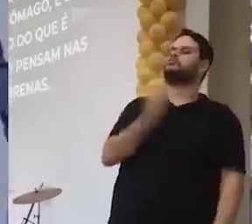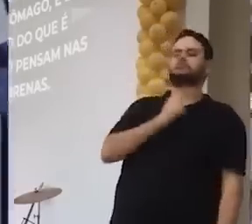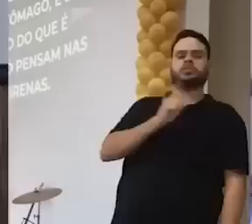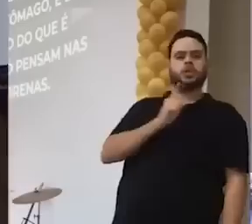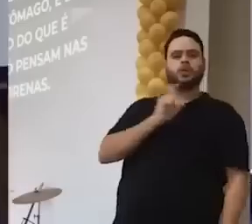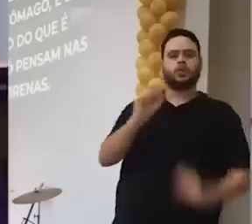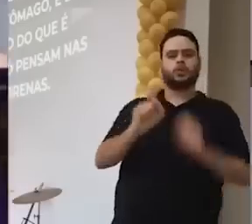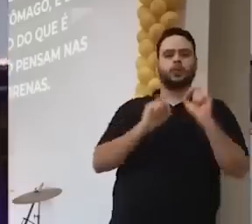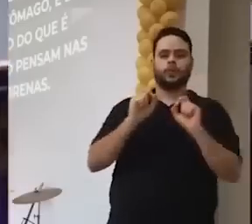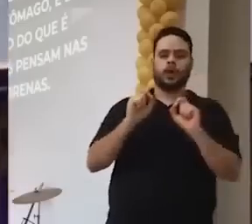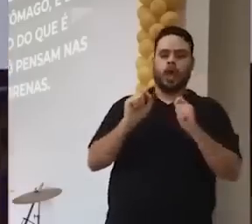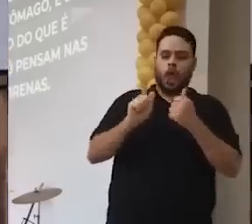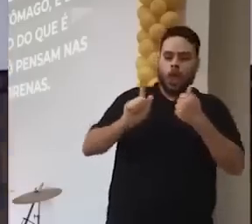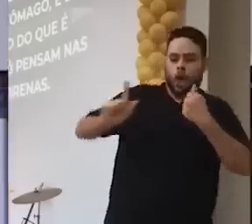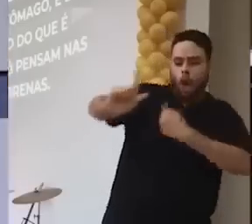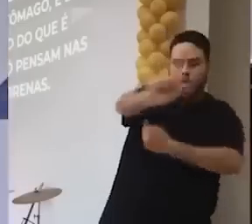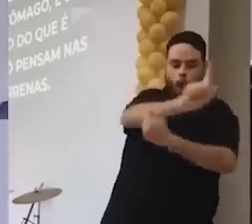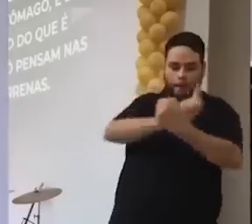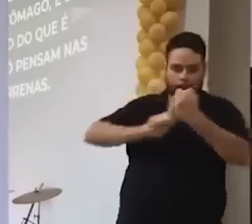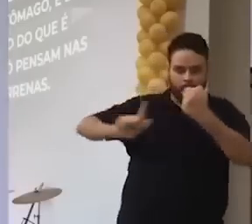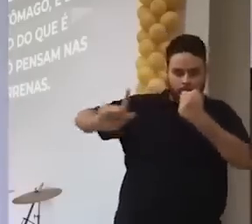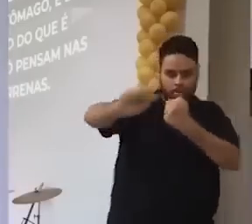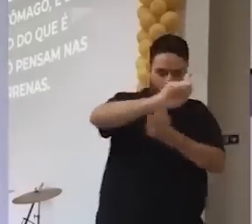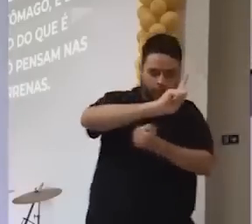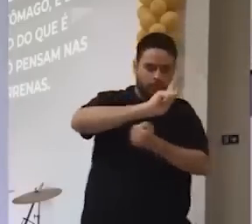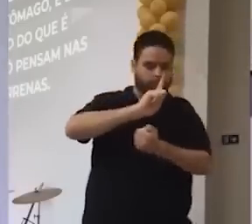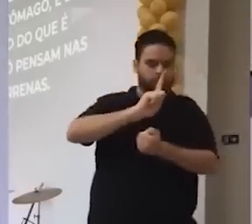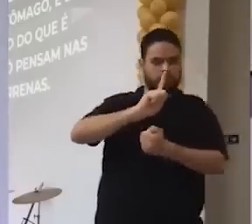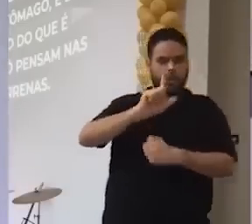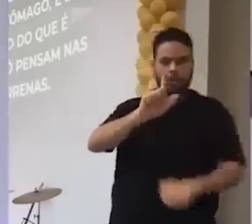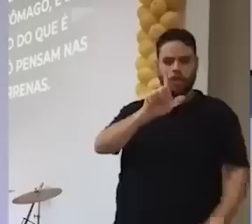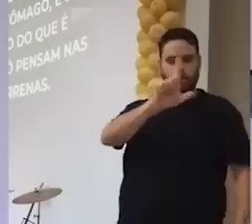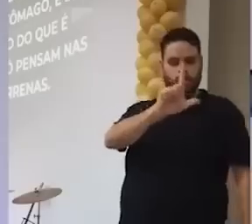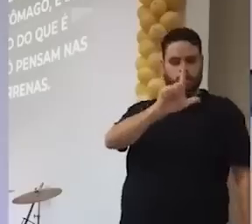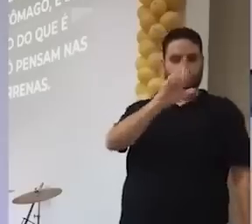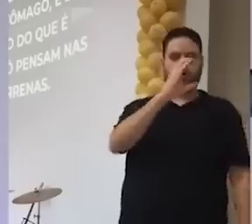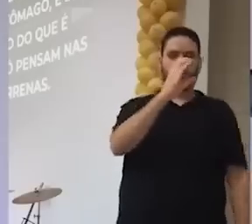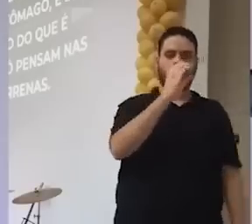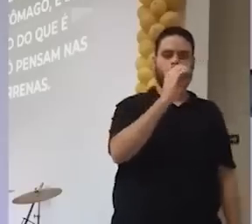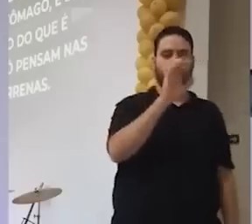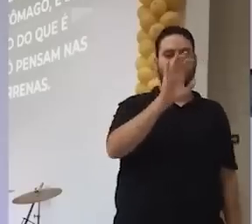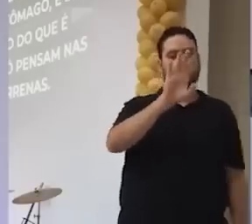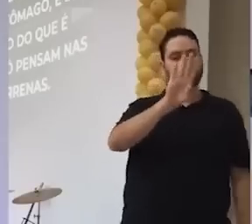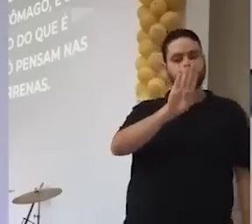da globalização. Isso é um fato, não é verdade? Somos uma aldeia global.